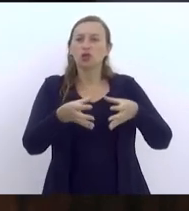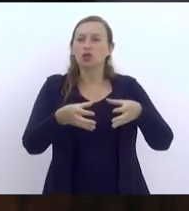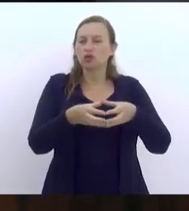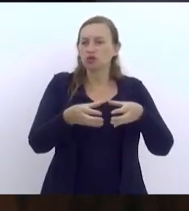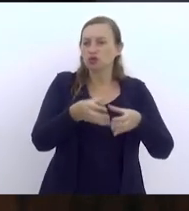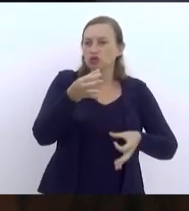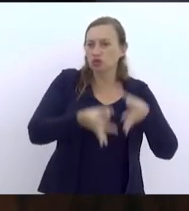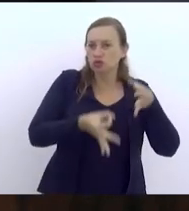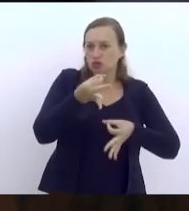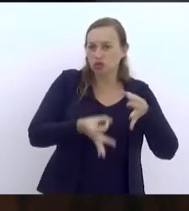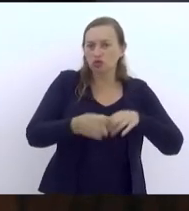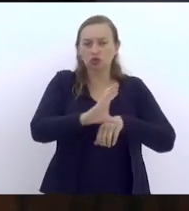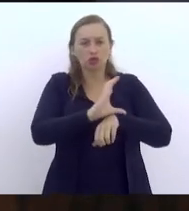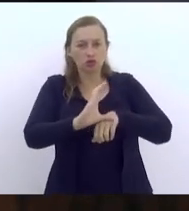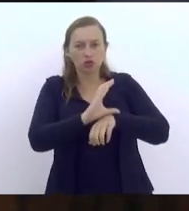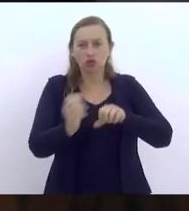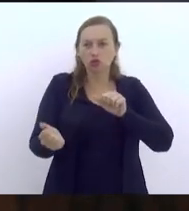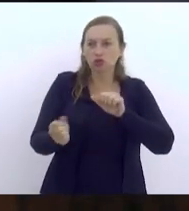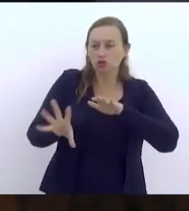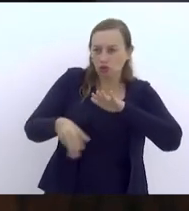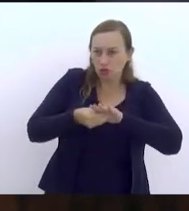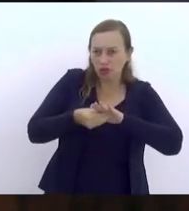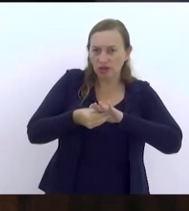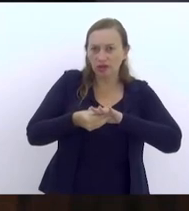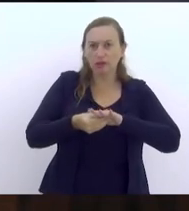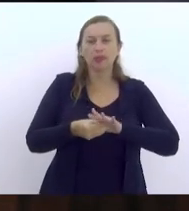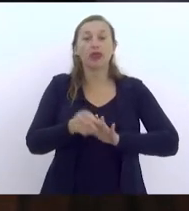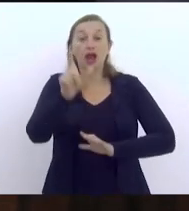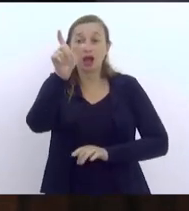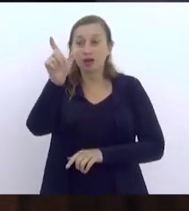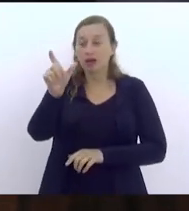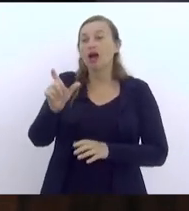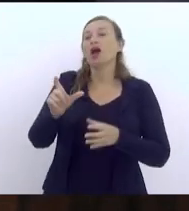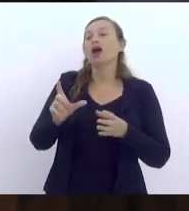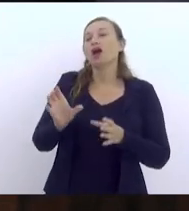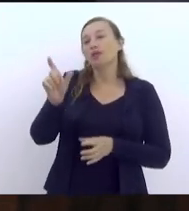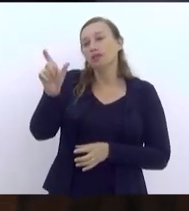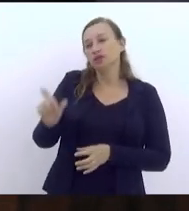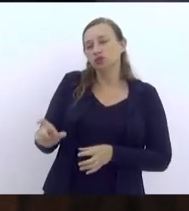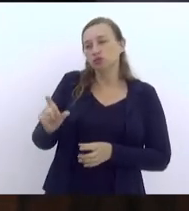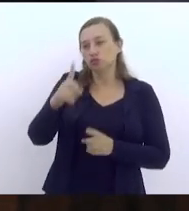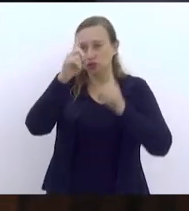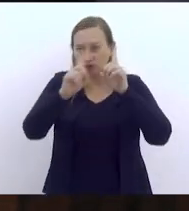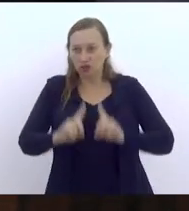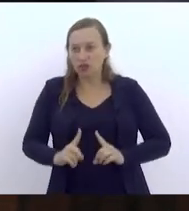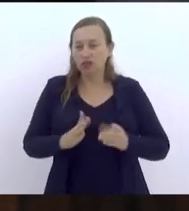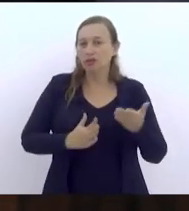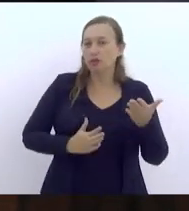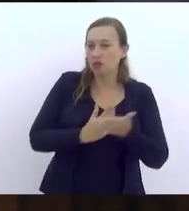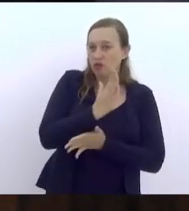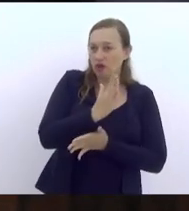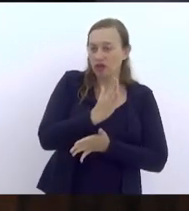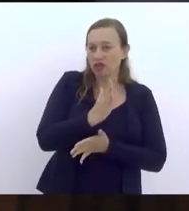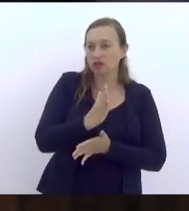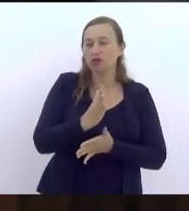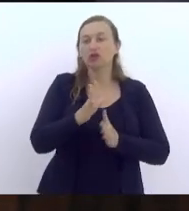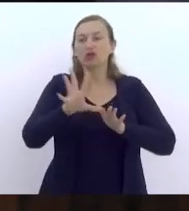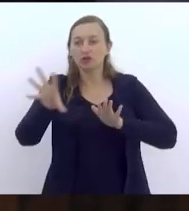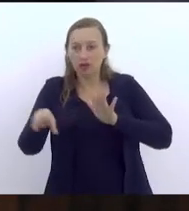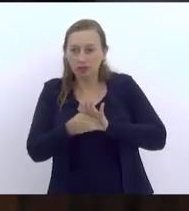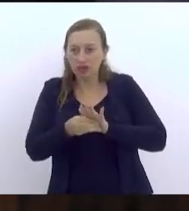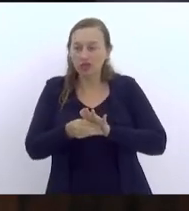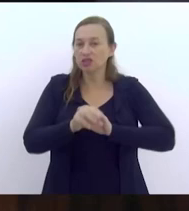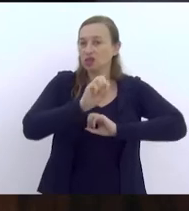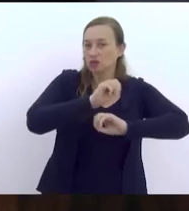pela constitucionalidade, com emendas, da pessoa com deficiência favorável com emendas, de educação